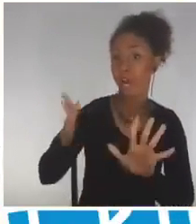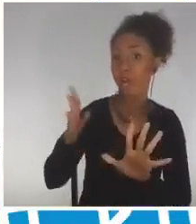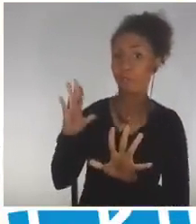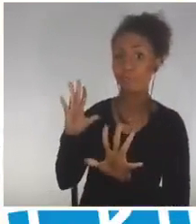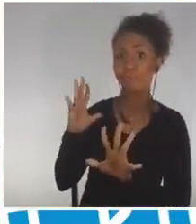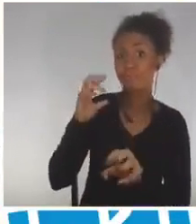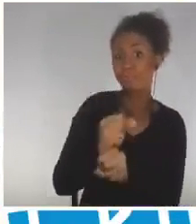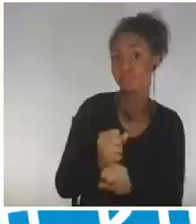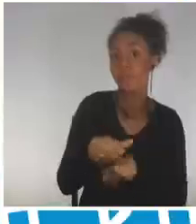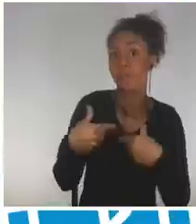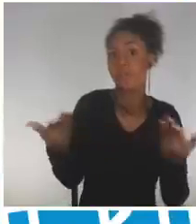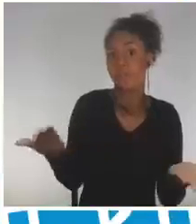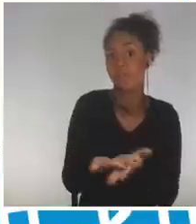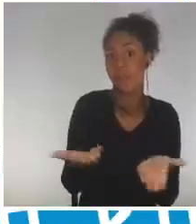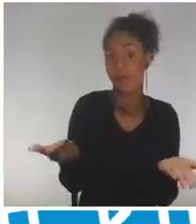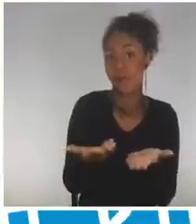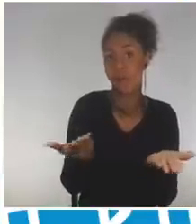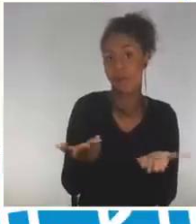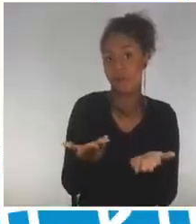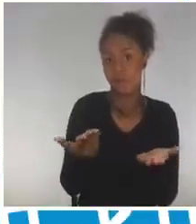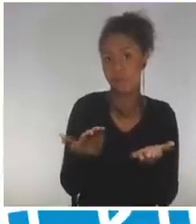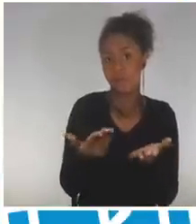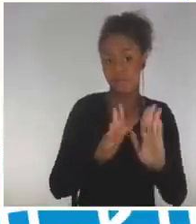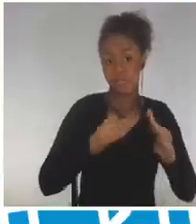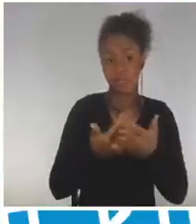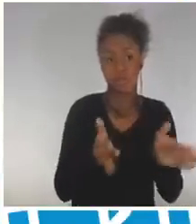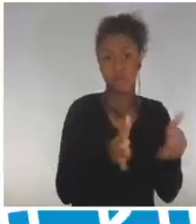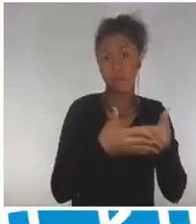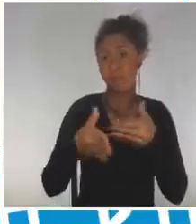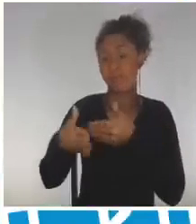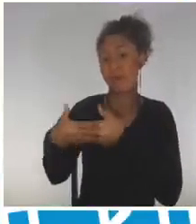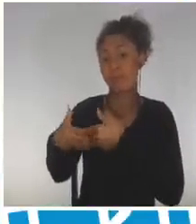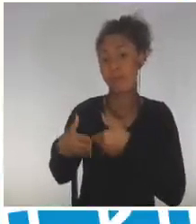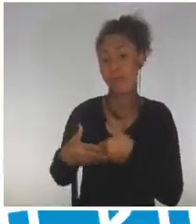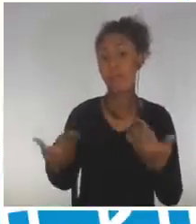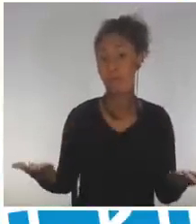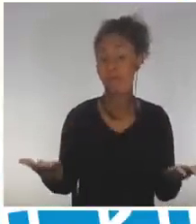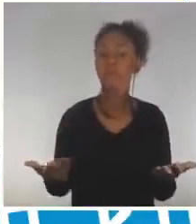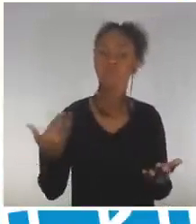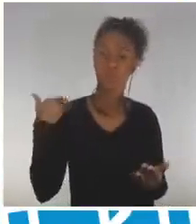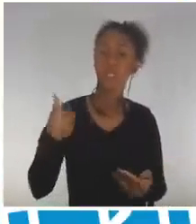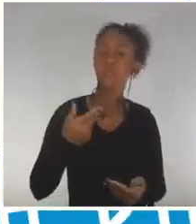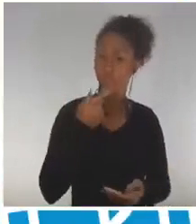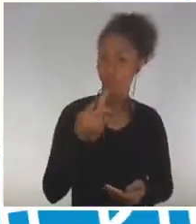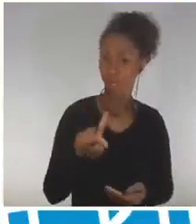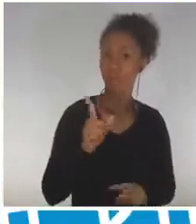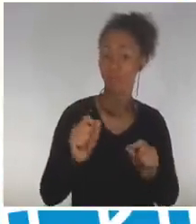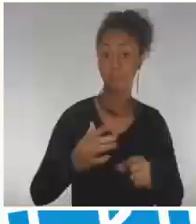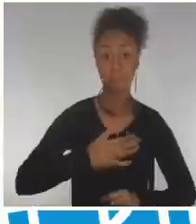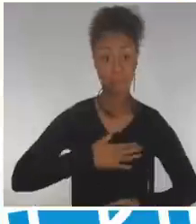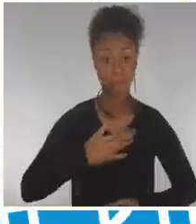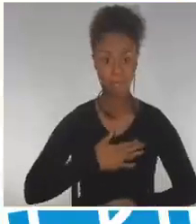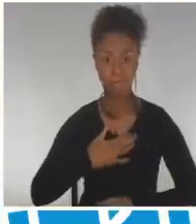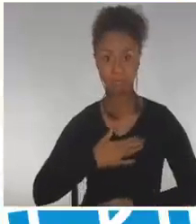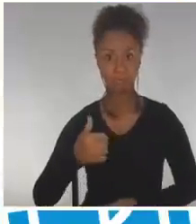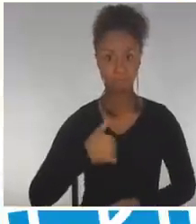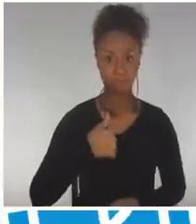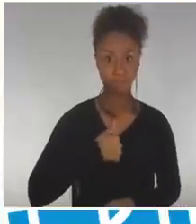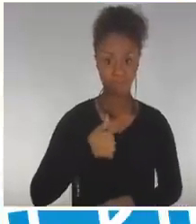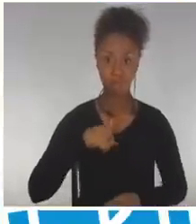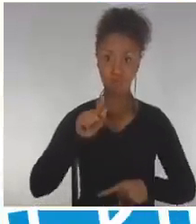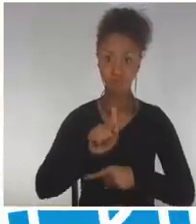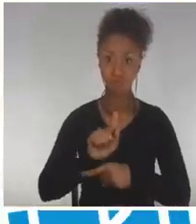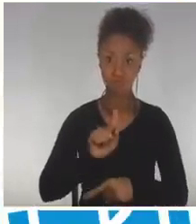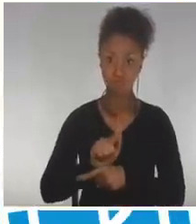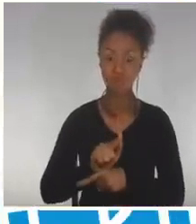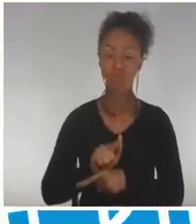as avaliações esse período todo, como eu disse no início, para mim, como gestora, serve